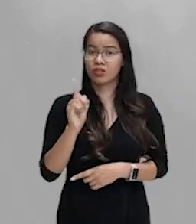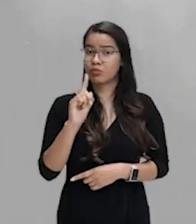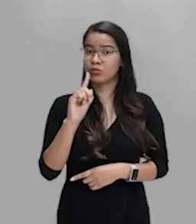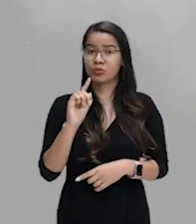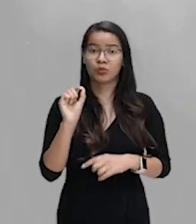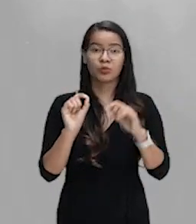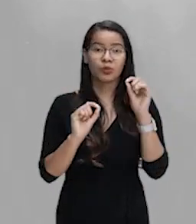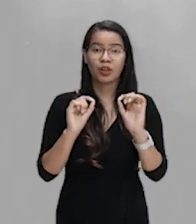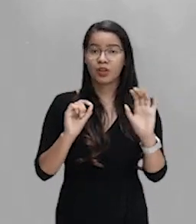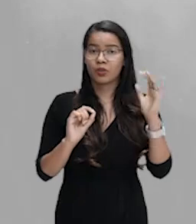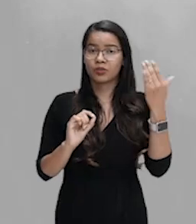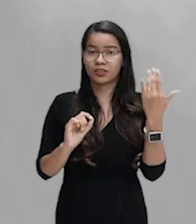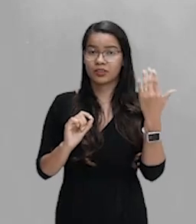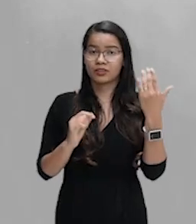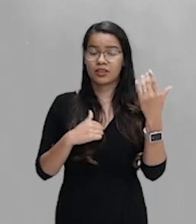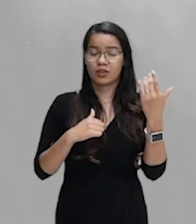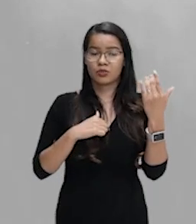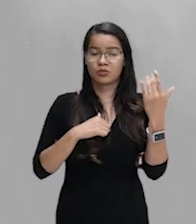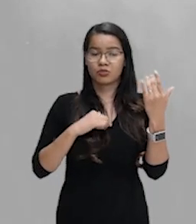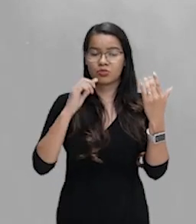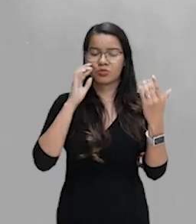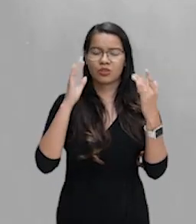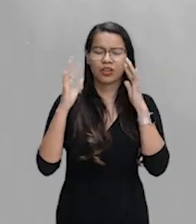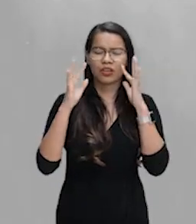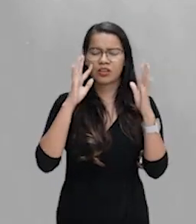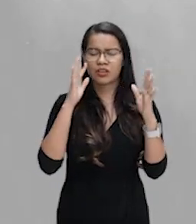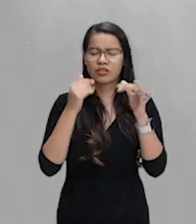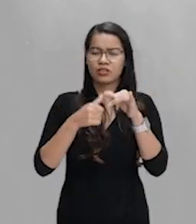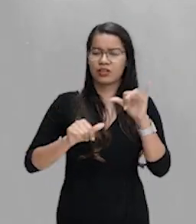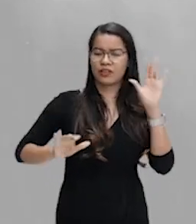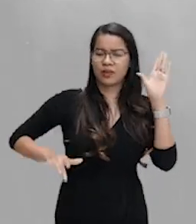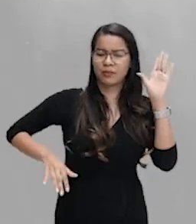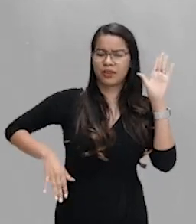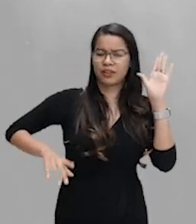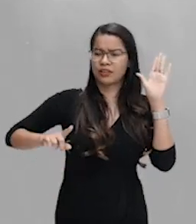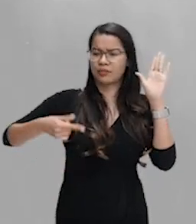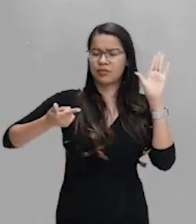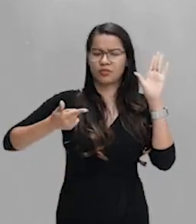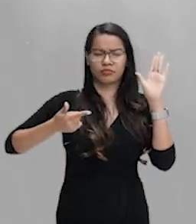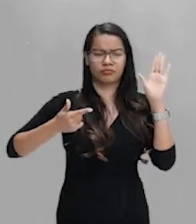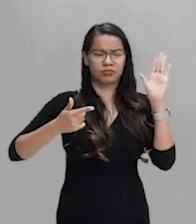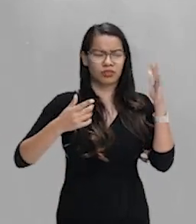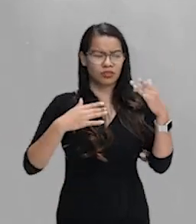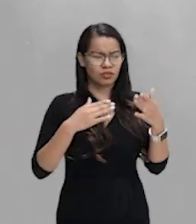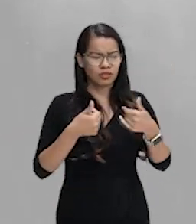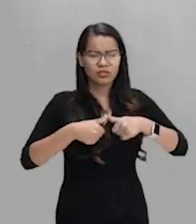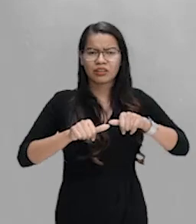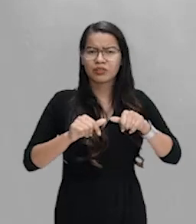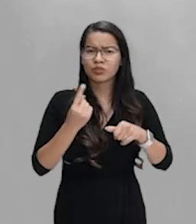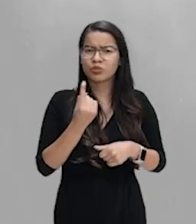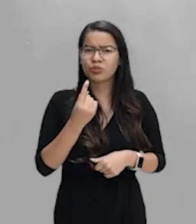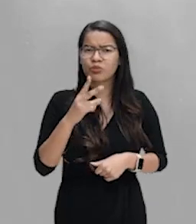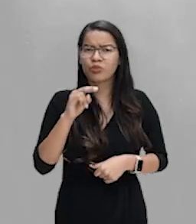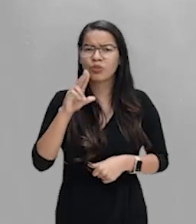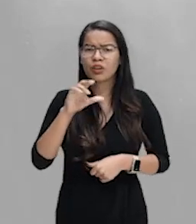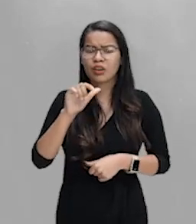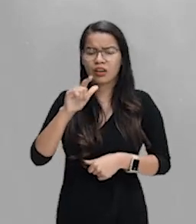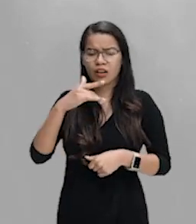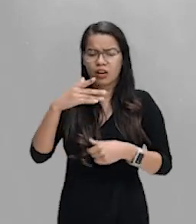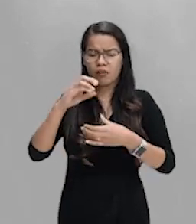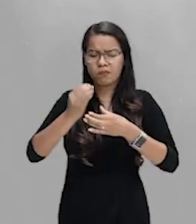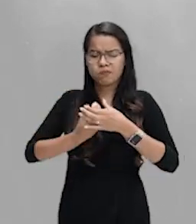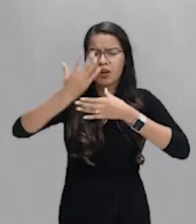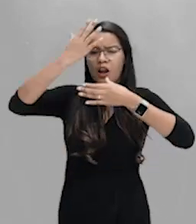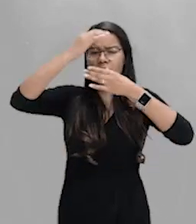Eu sonhei que eu estava numa praia. Daqui a pouco eu virei, não era praia, era um vulcão. Eu nunca fui no vulcão, né? E aí começou a derreter e árvores começaram